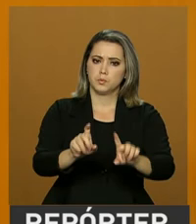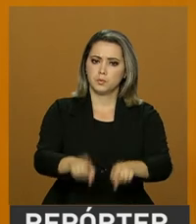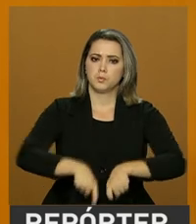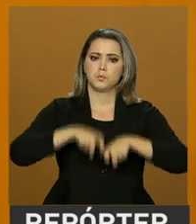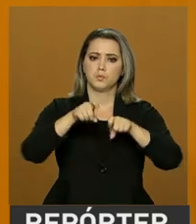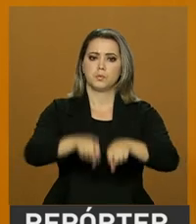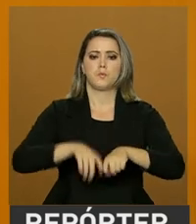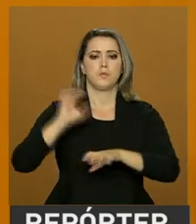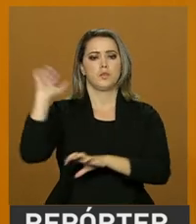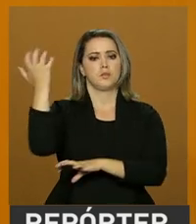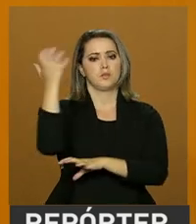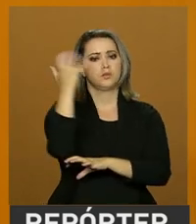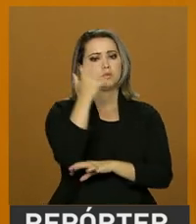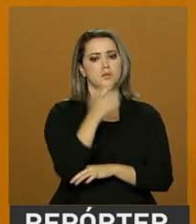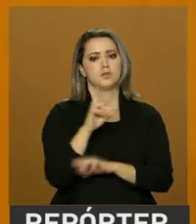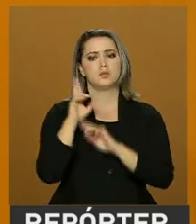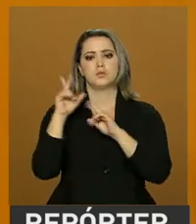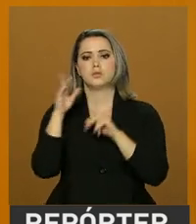hoje